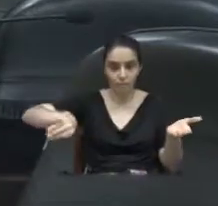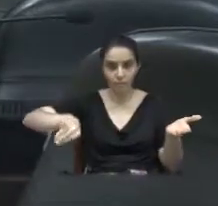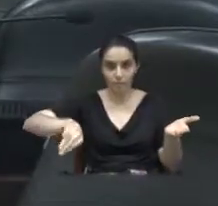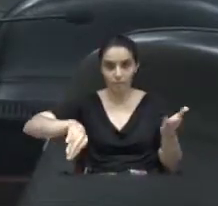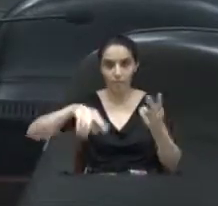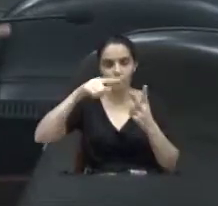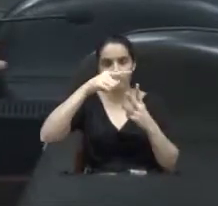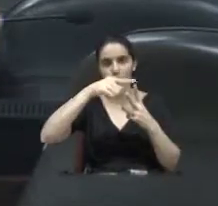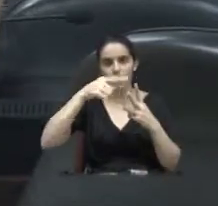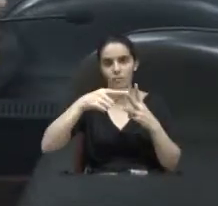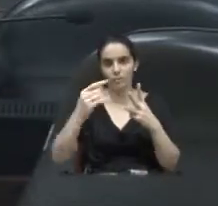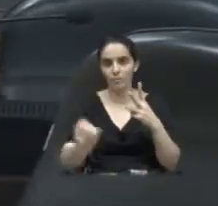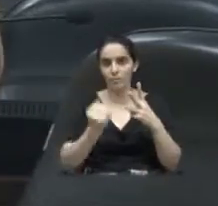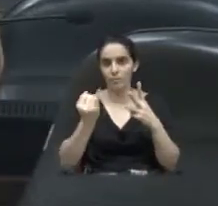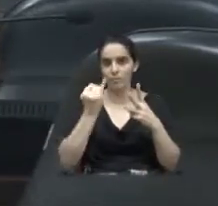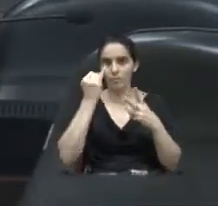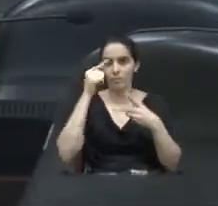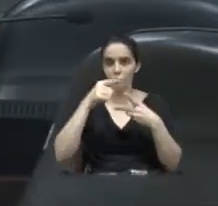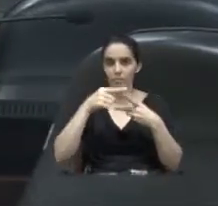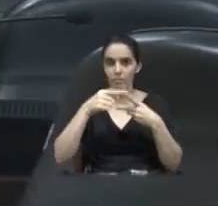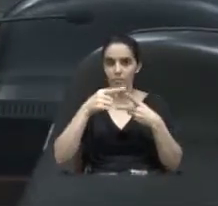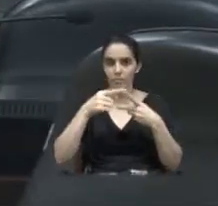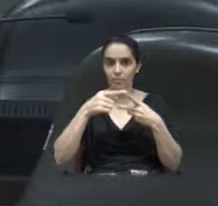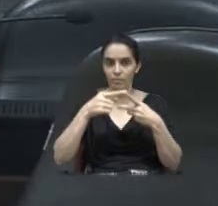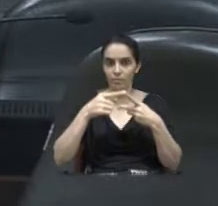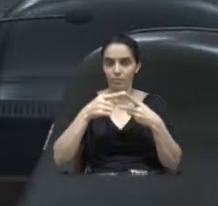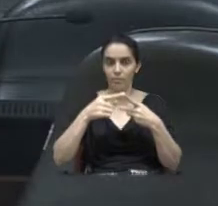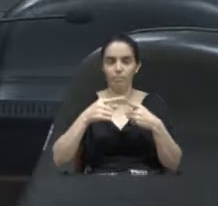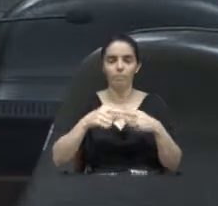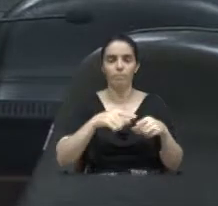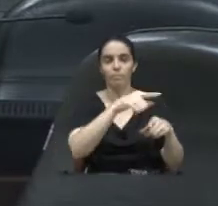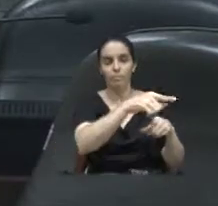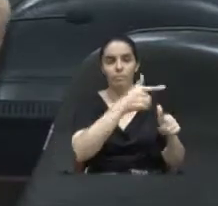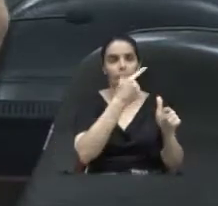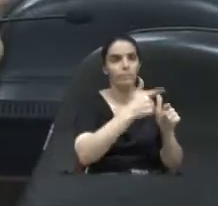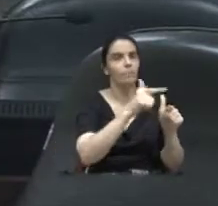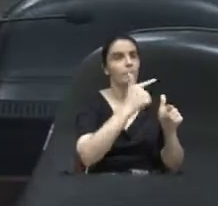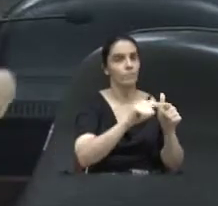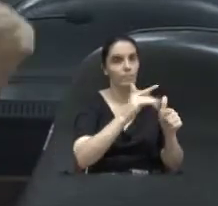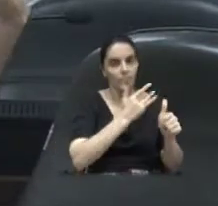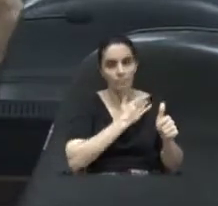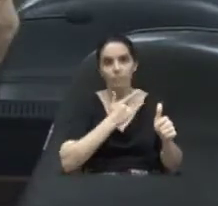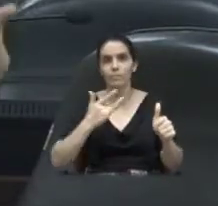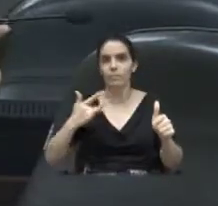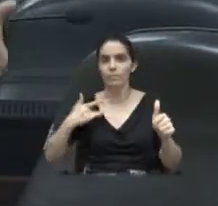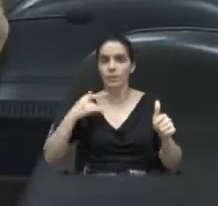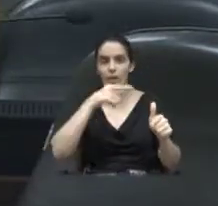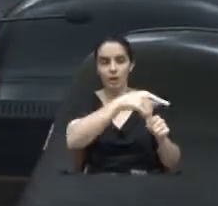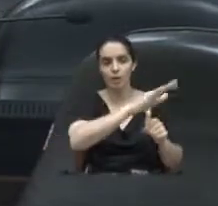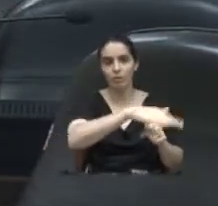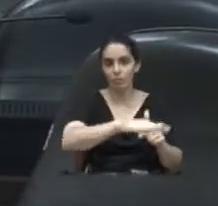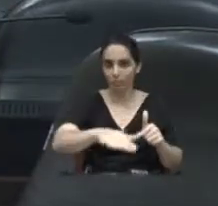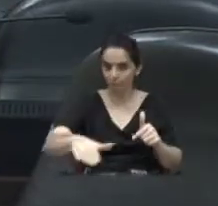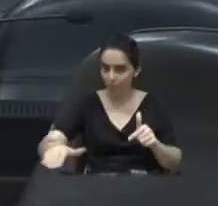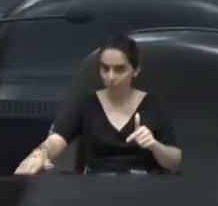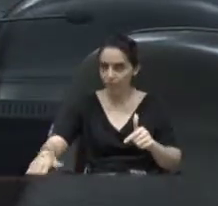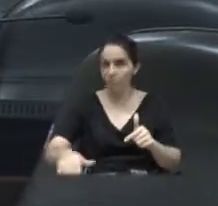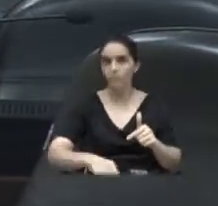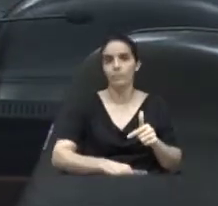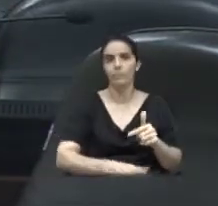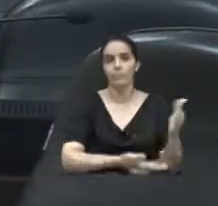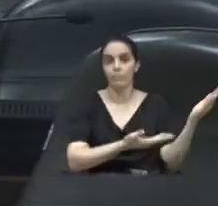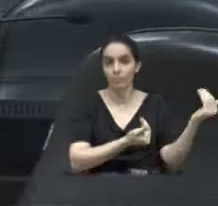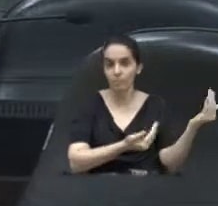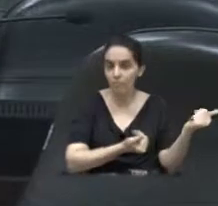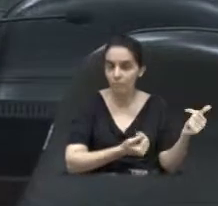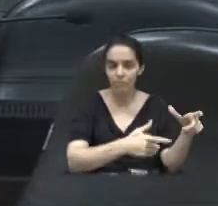fatores importantes aí. O primeiro é o desdobramento de saúde pública. Nós temos menores, nós temos crianças, nós temos adolescentes que estão hoje